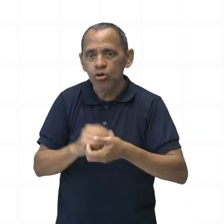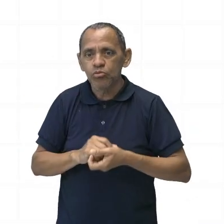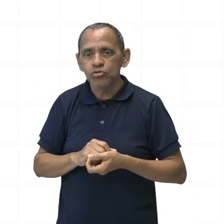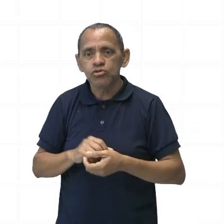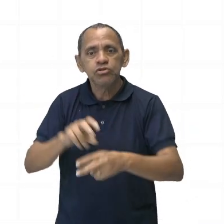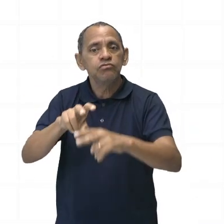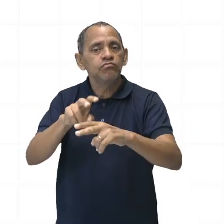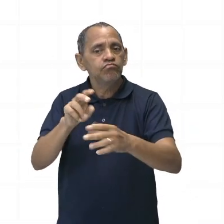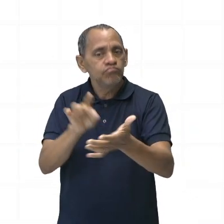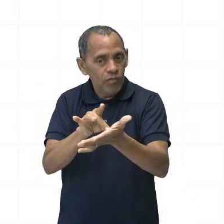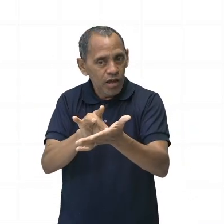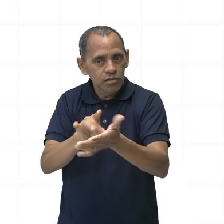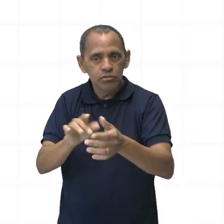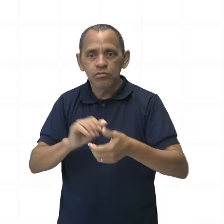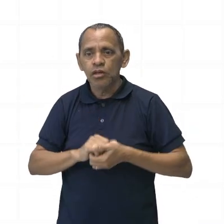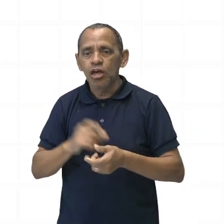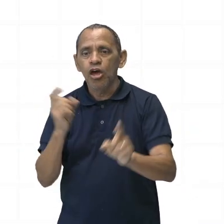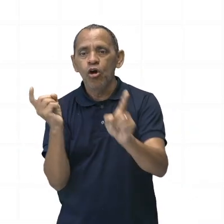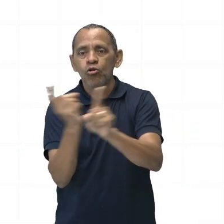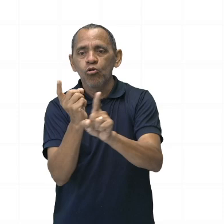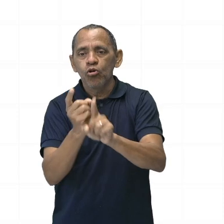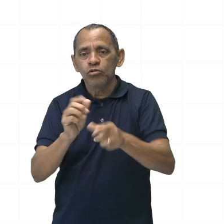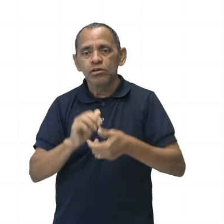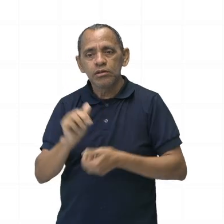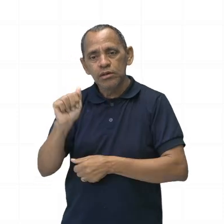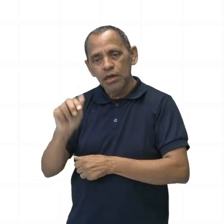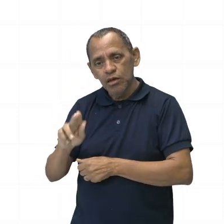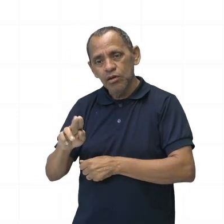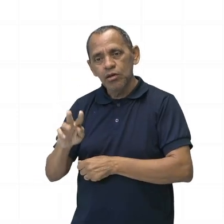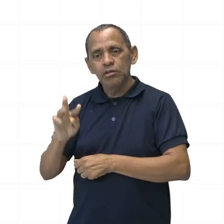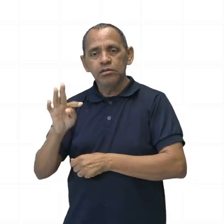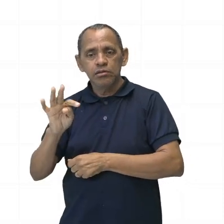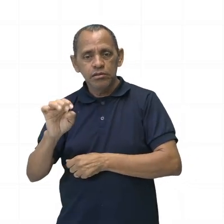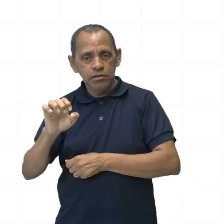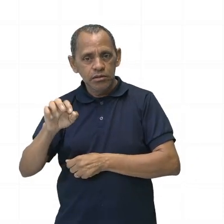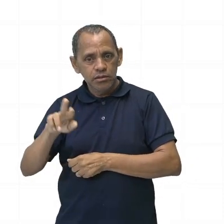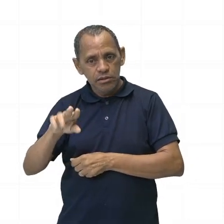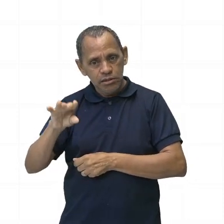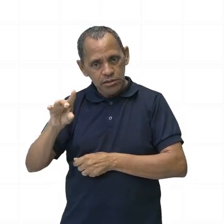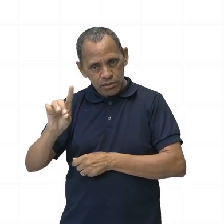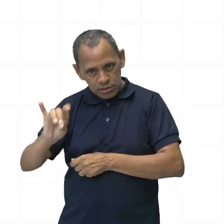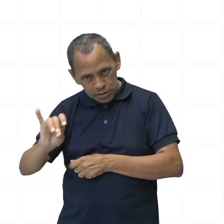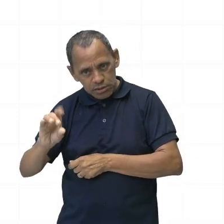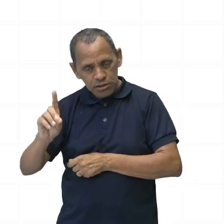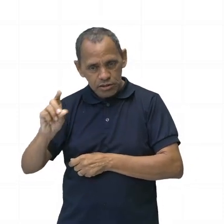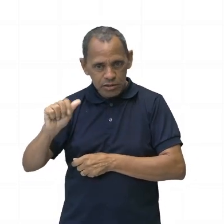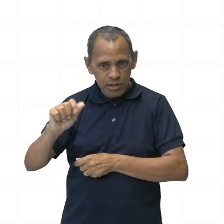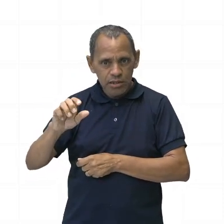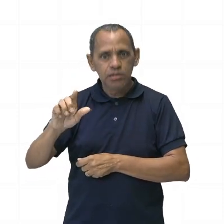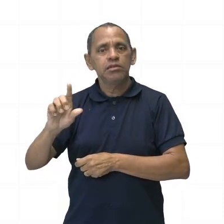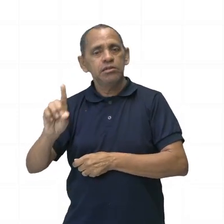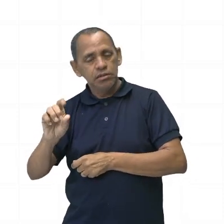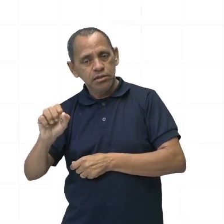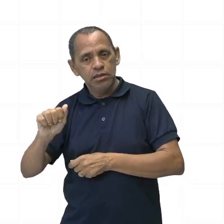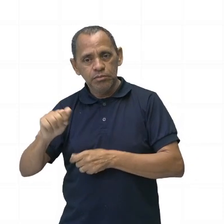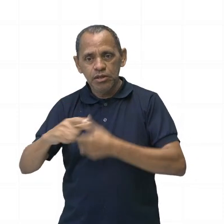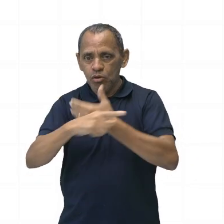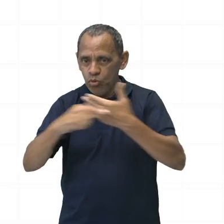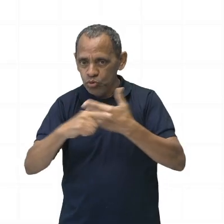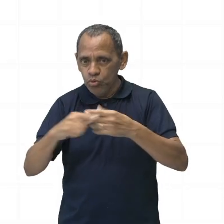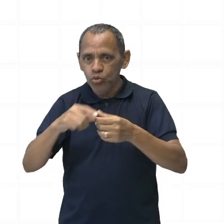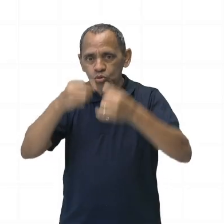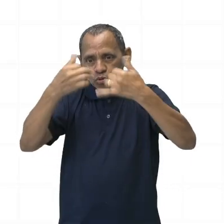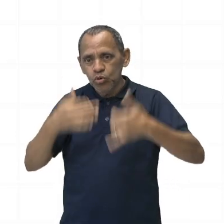com uma alteridade, como foi colocado por Emmanuel Levinas. De certa